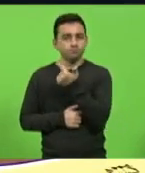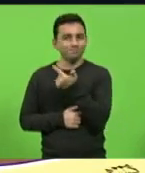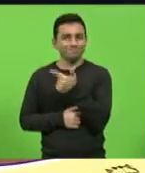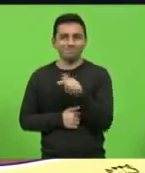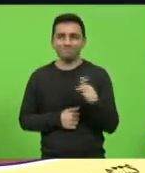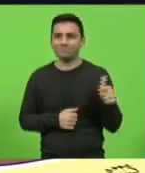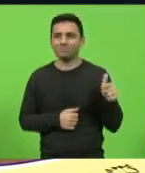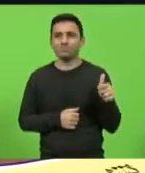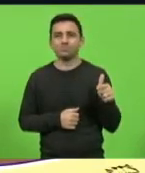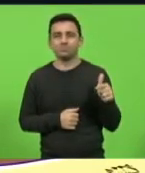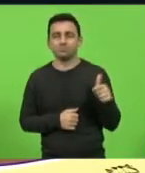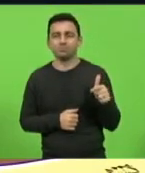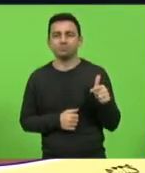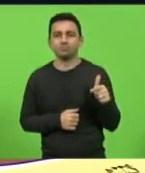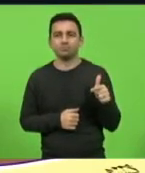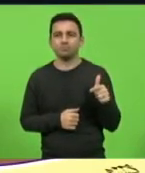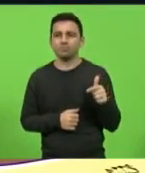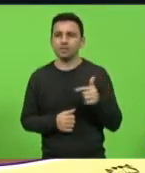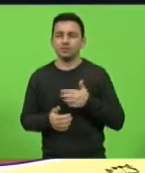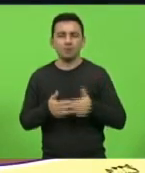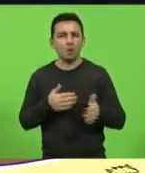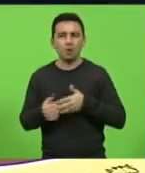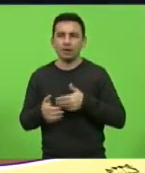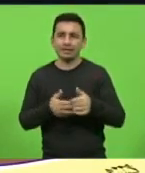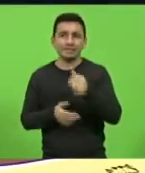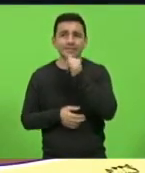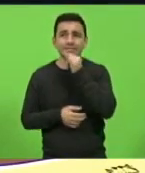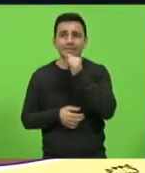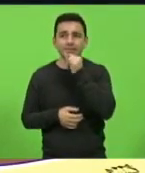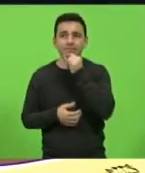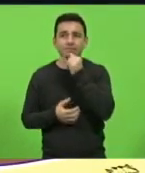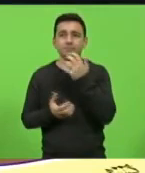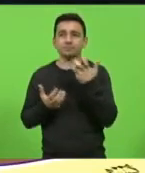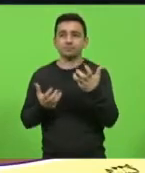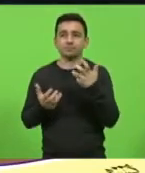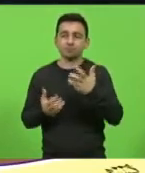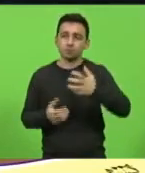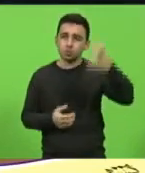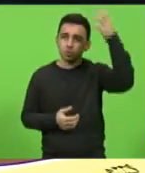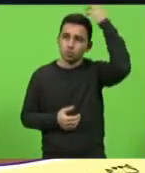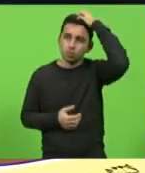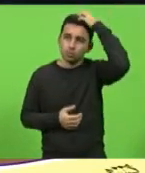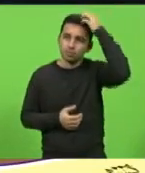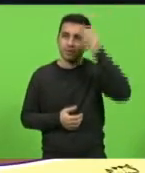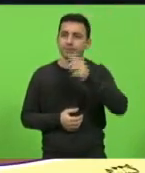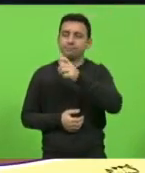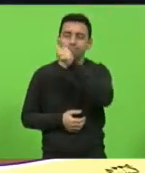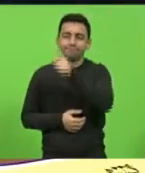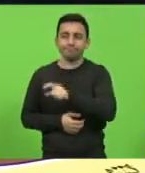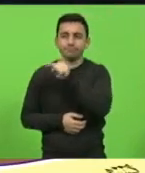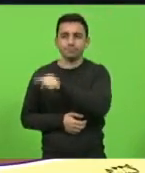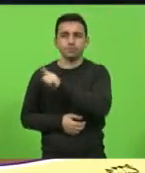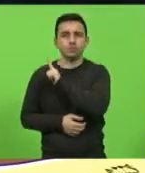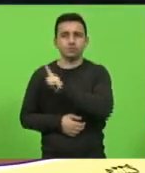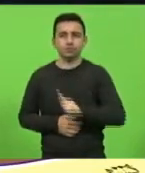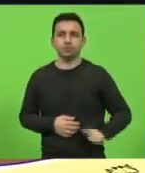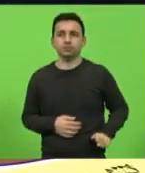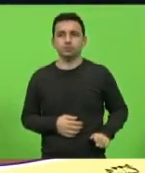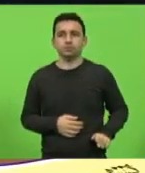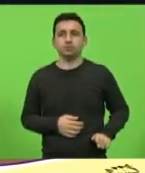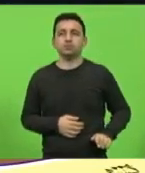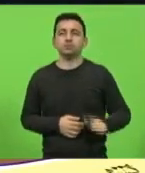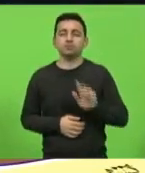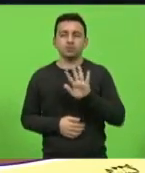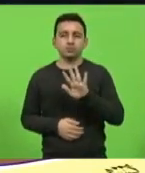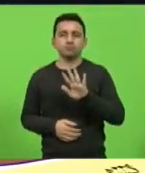que, em qualquer hipótese, querer pretender a culpabilidade do governador do Estado, nas